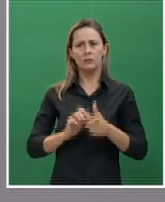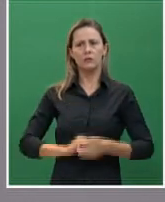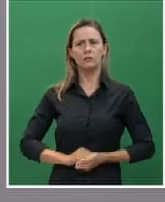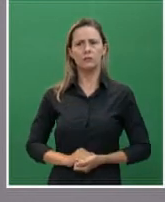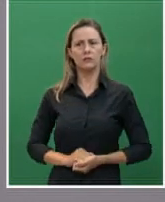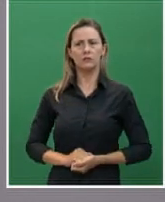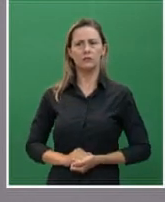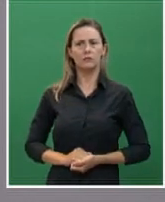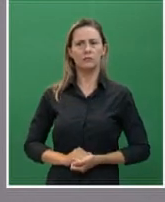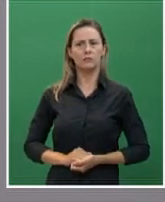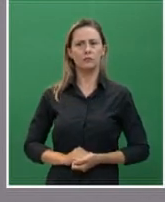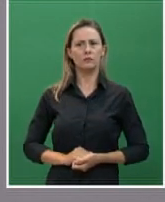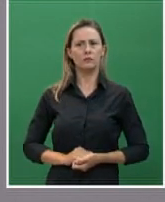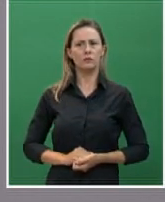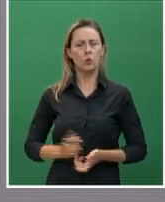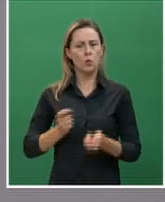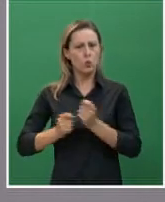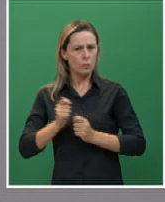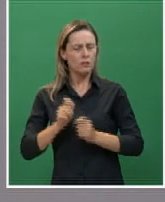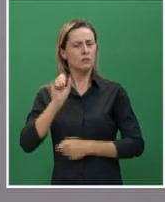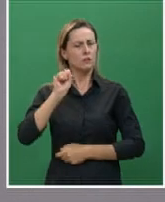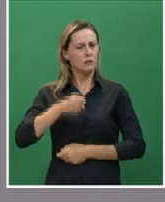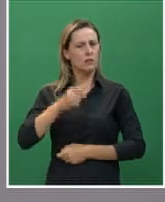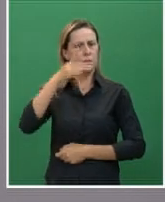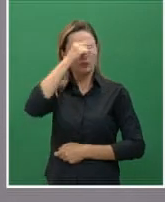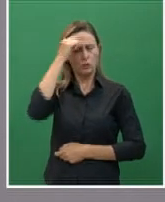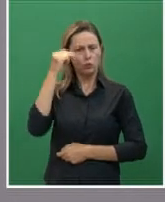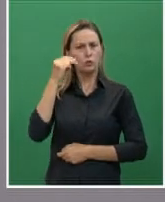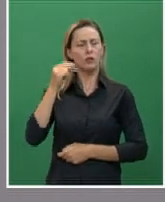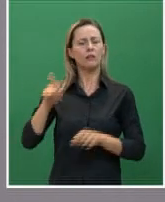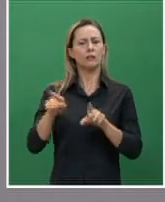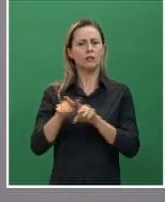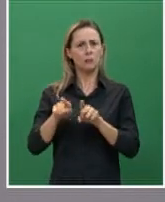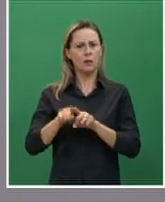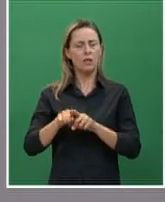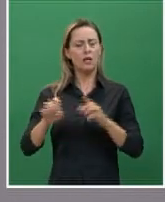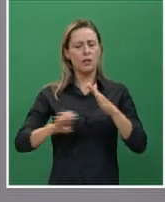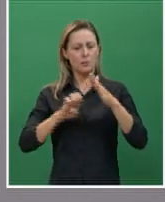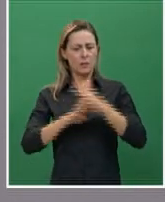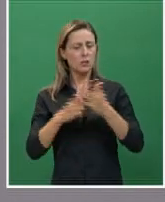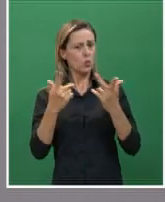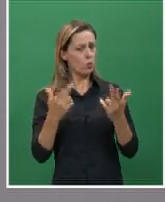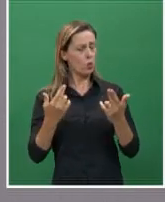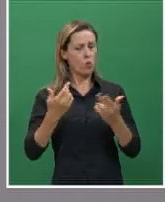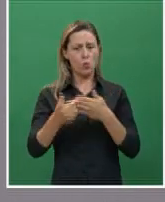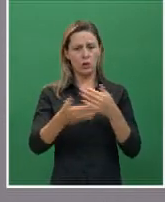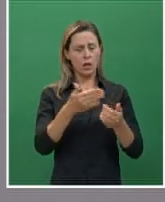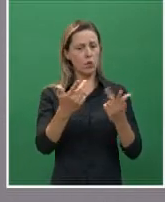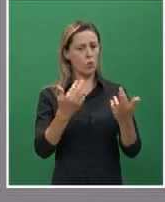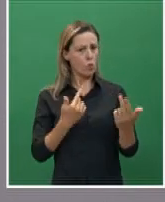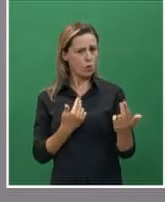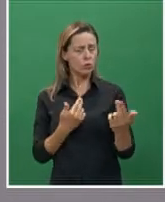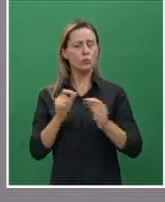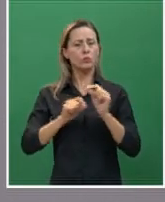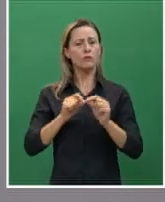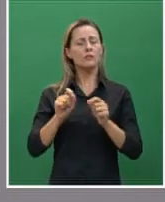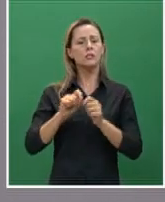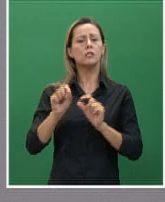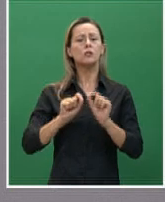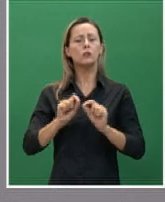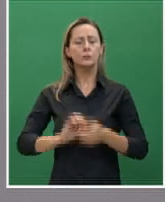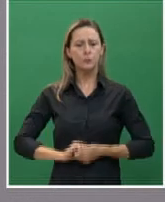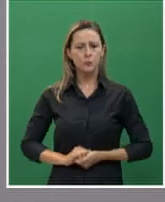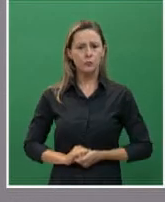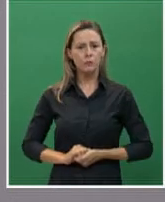trazer exatamente redução de receita e a prefeitura como qualquer um de nós como qualquer empresa Precisa cortar cursos para fazer isso por isso